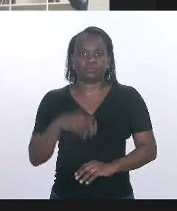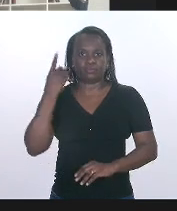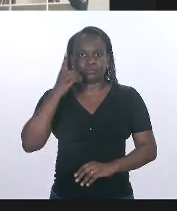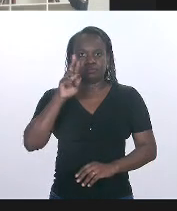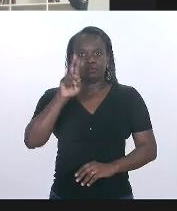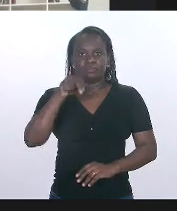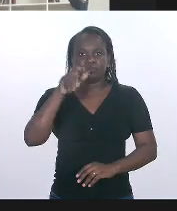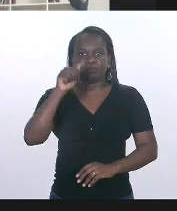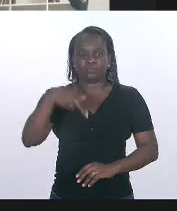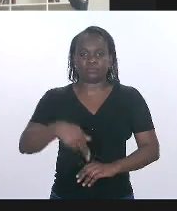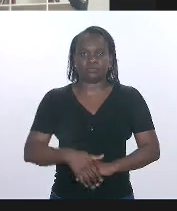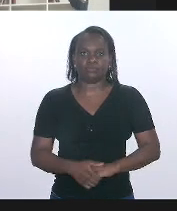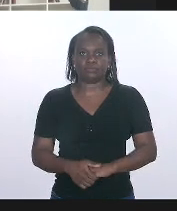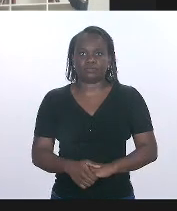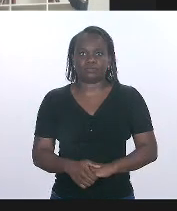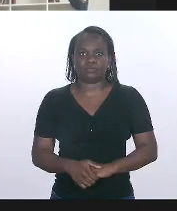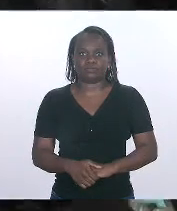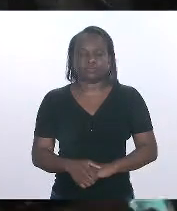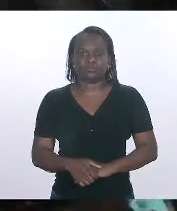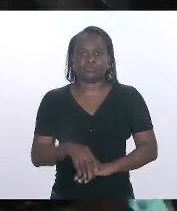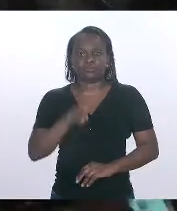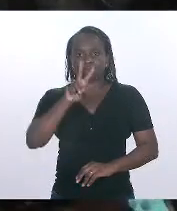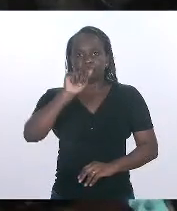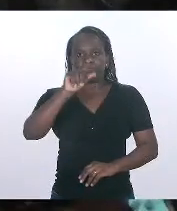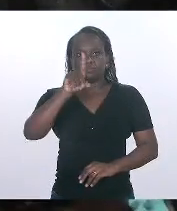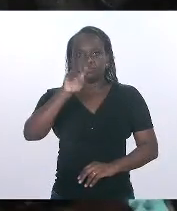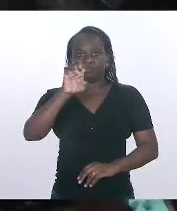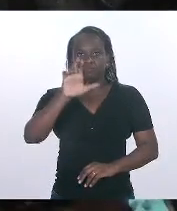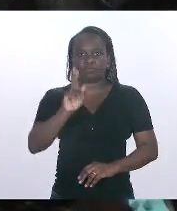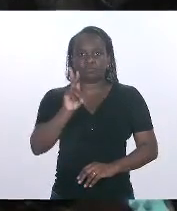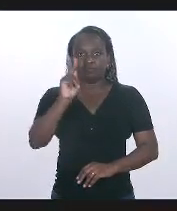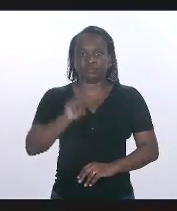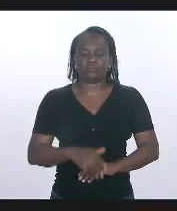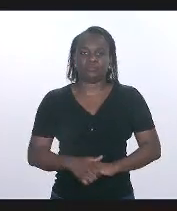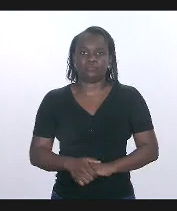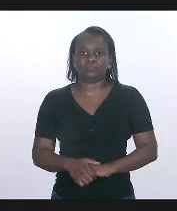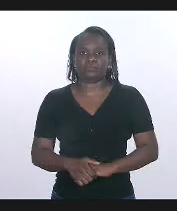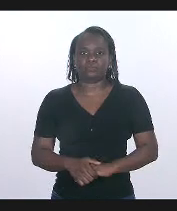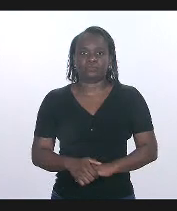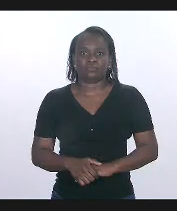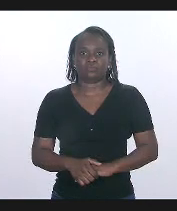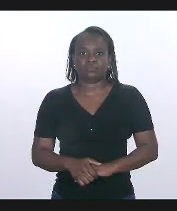Deputado Renan Ferreirinha. Deputado Valdec.